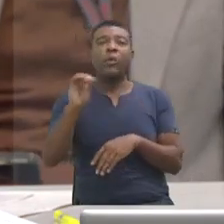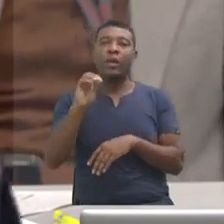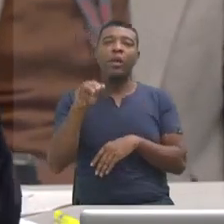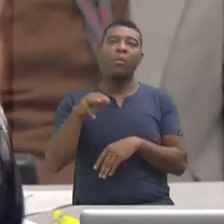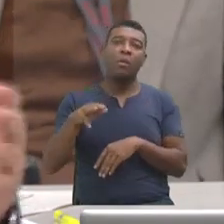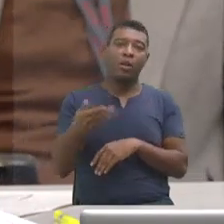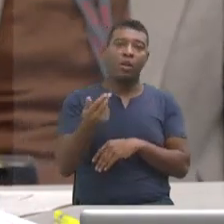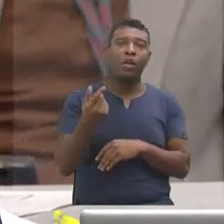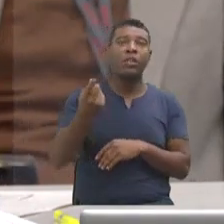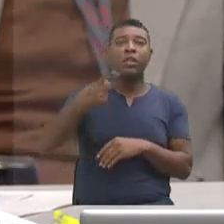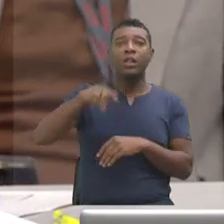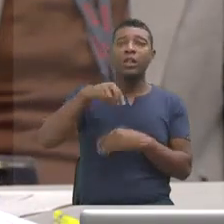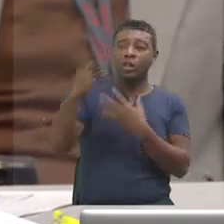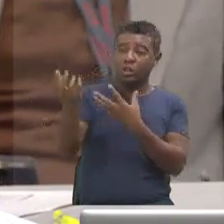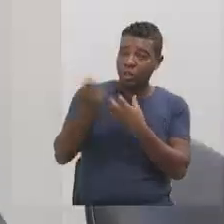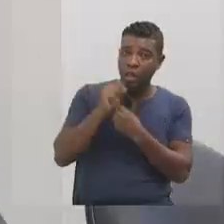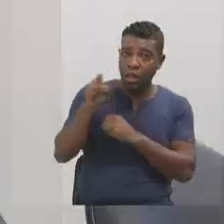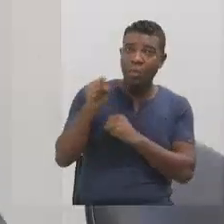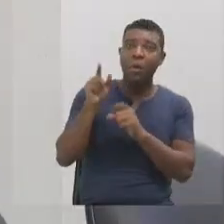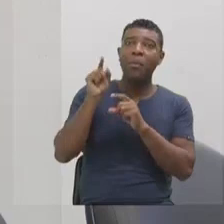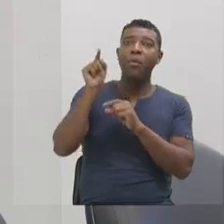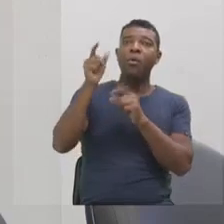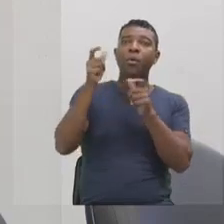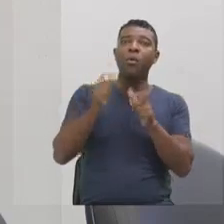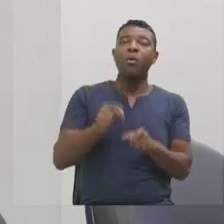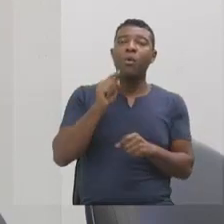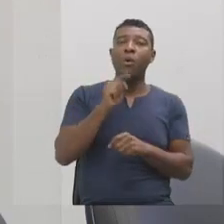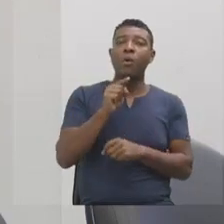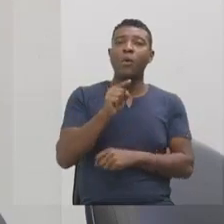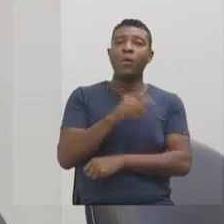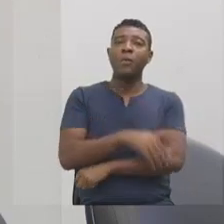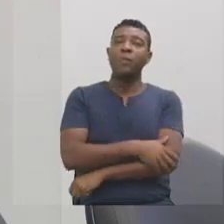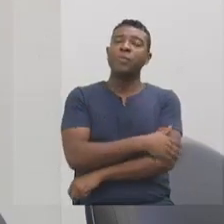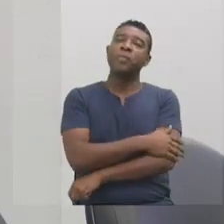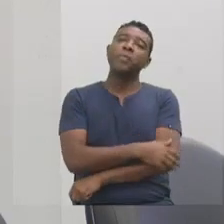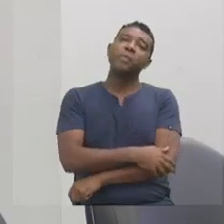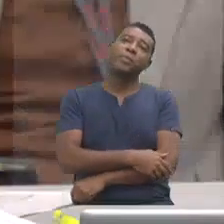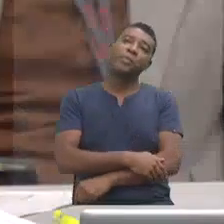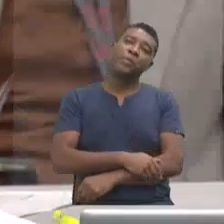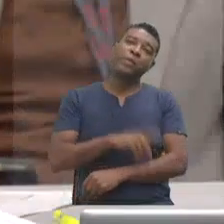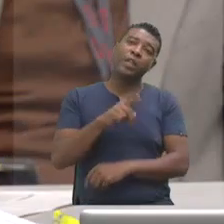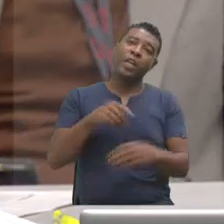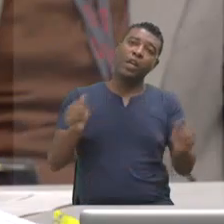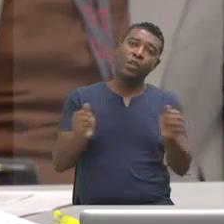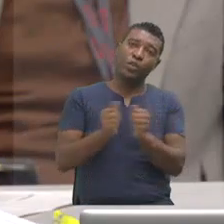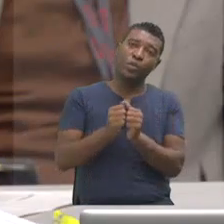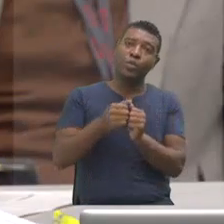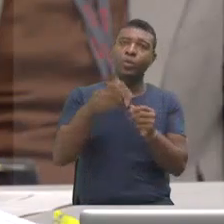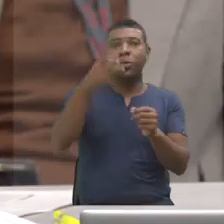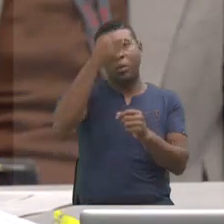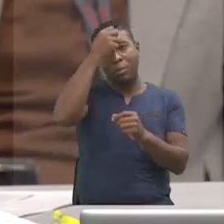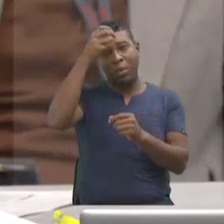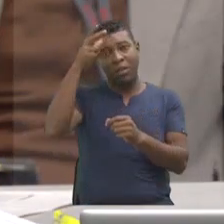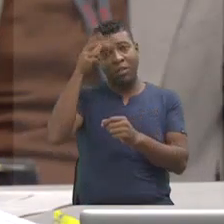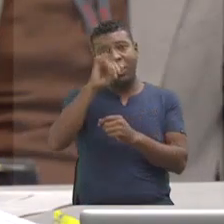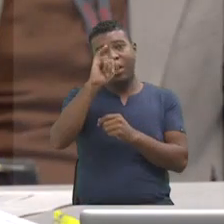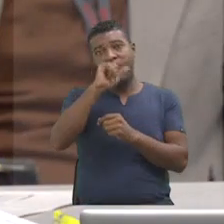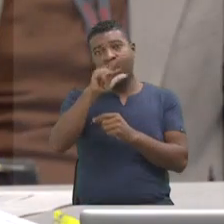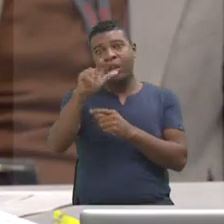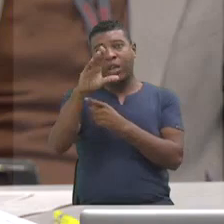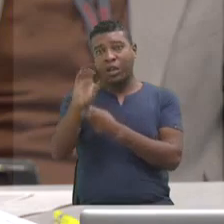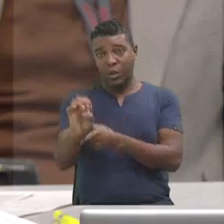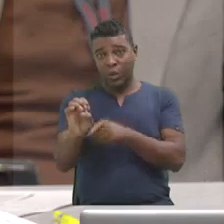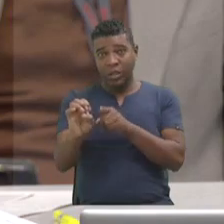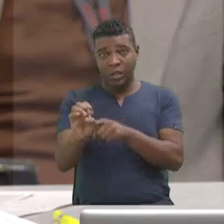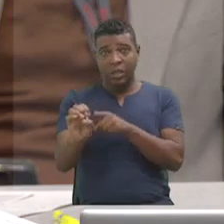consolidar como Polo nosso de recebemos lá e junto inclusive com a prefeita E se a gente